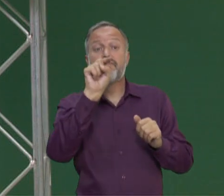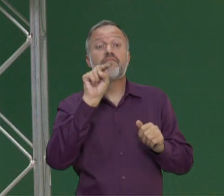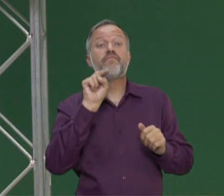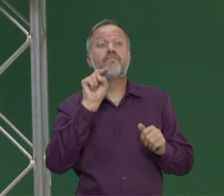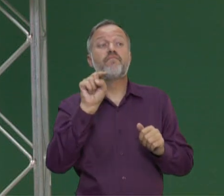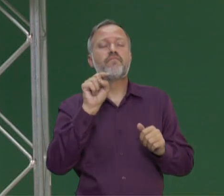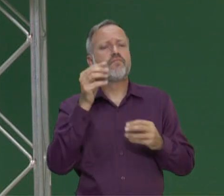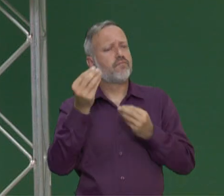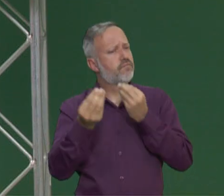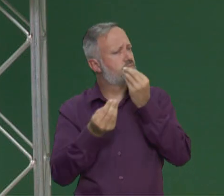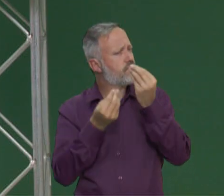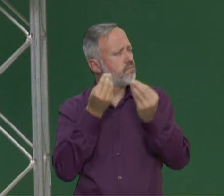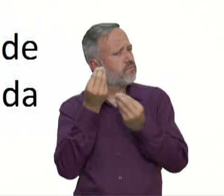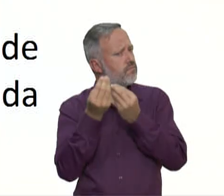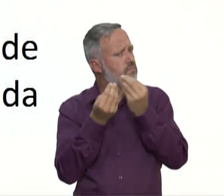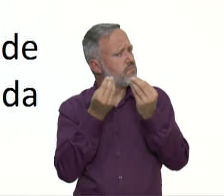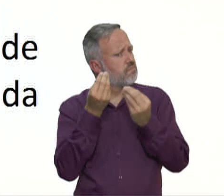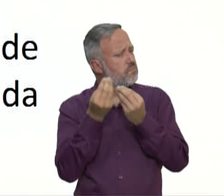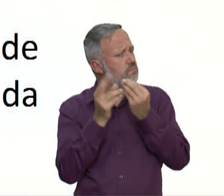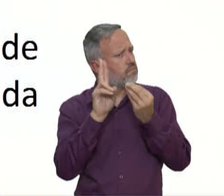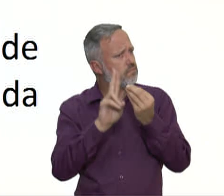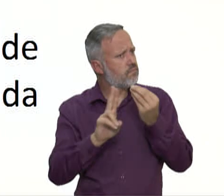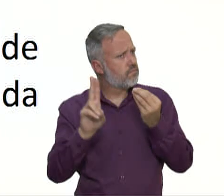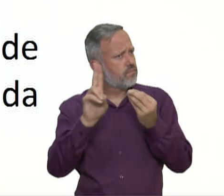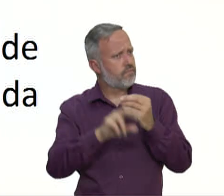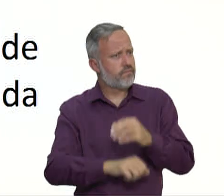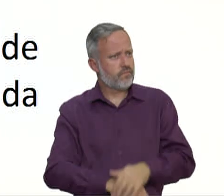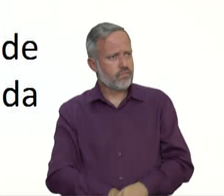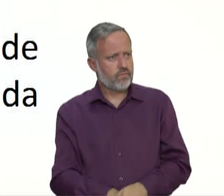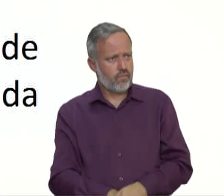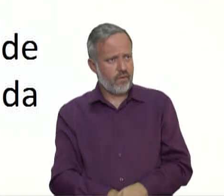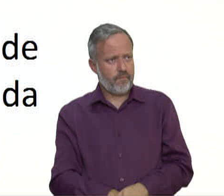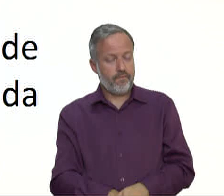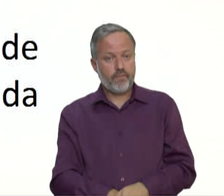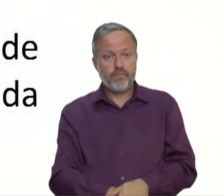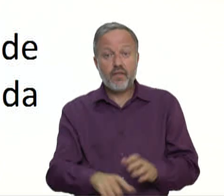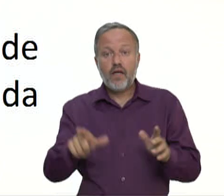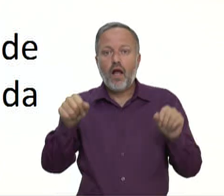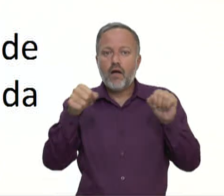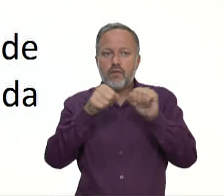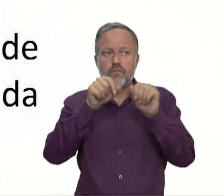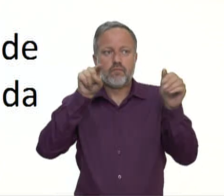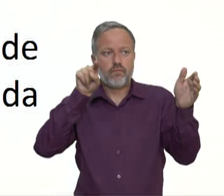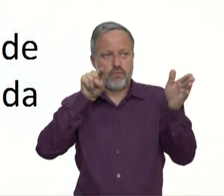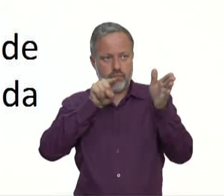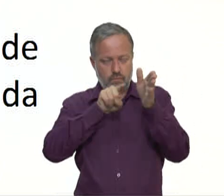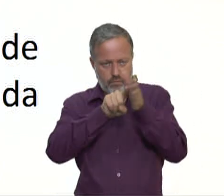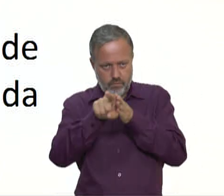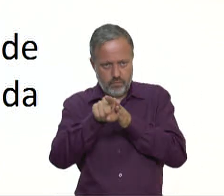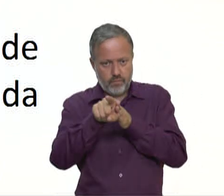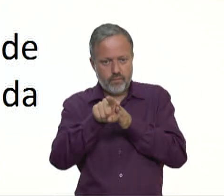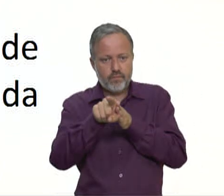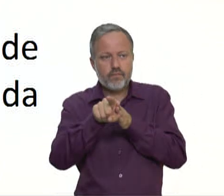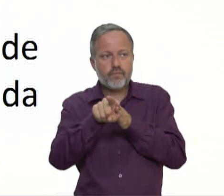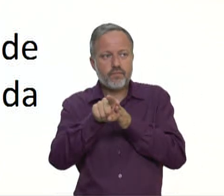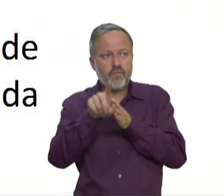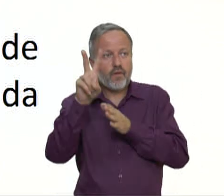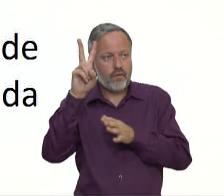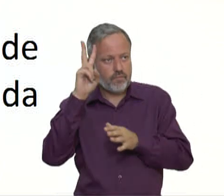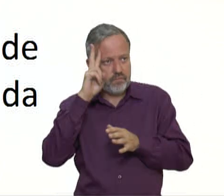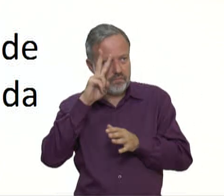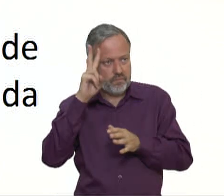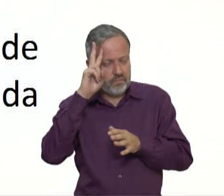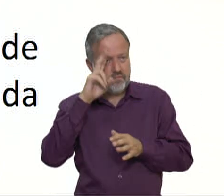Quando que a gente deve utilizá-la? Para elaborar perguntas em past perfect, lembre-se que